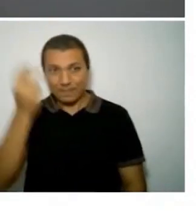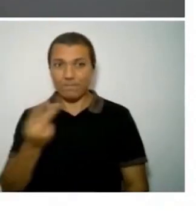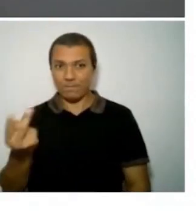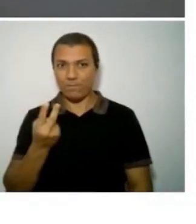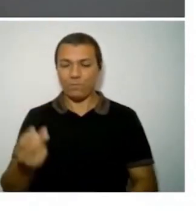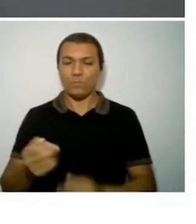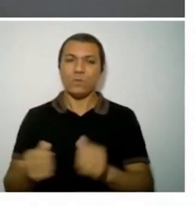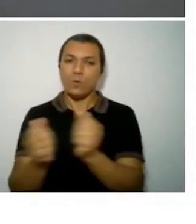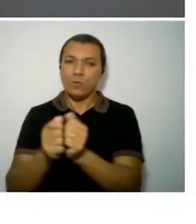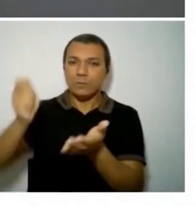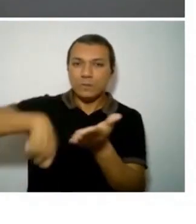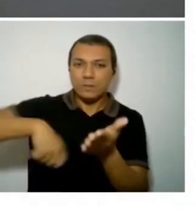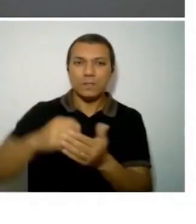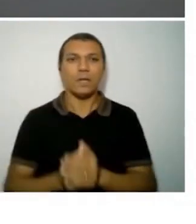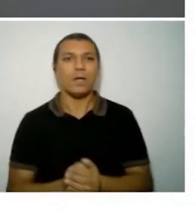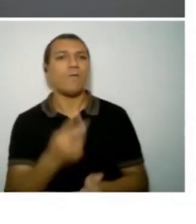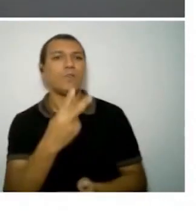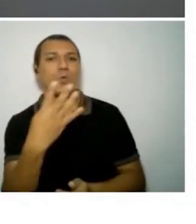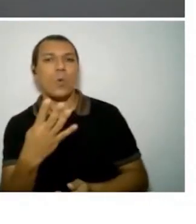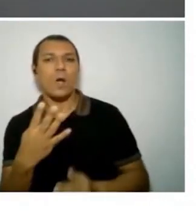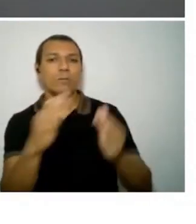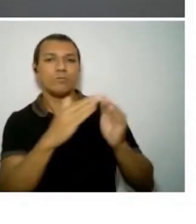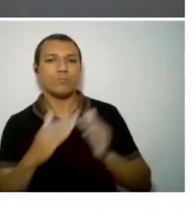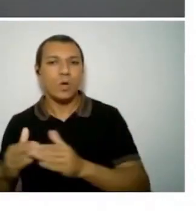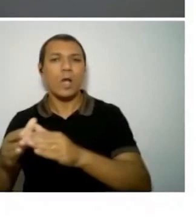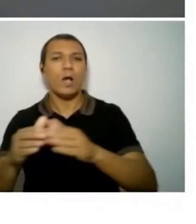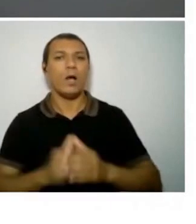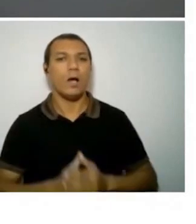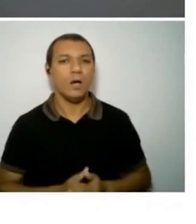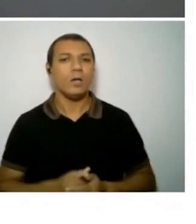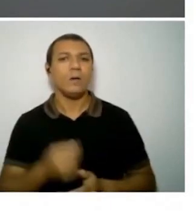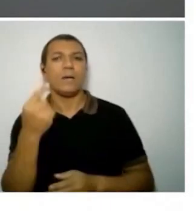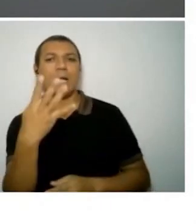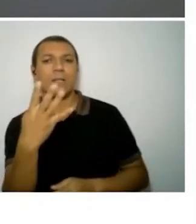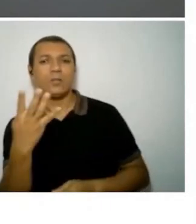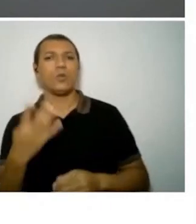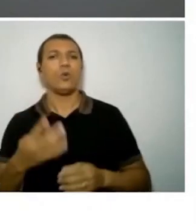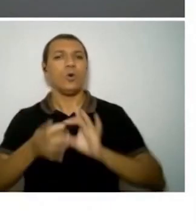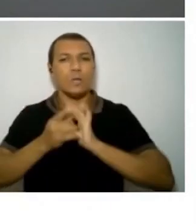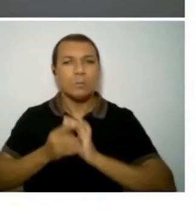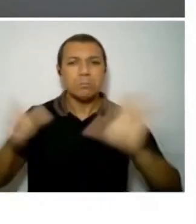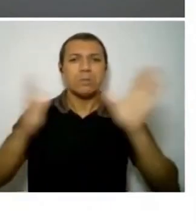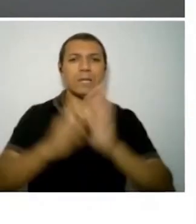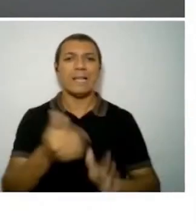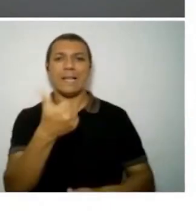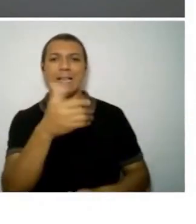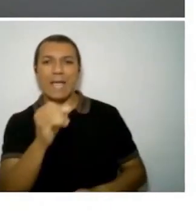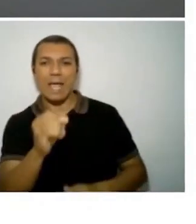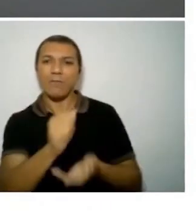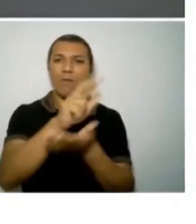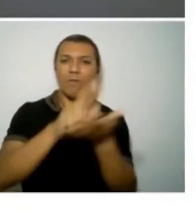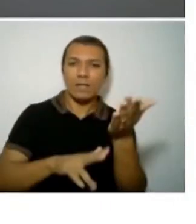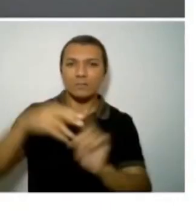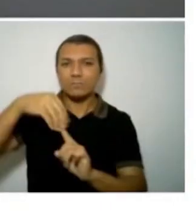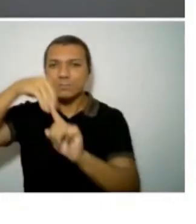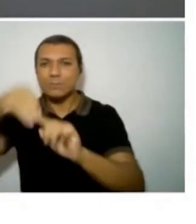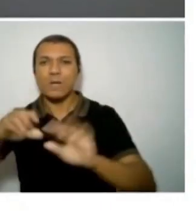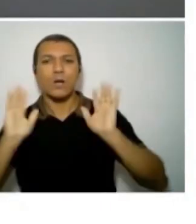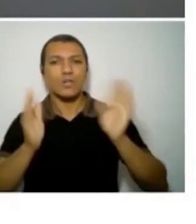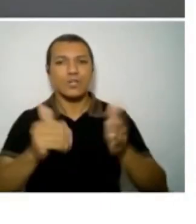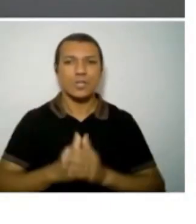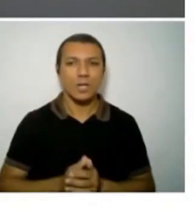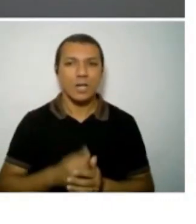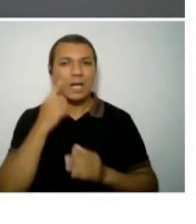disponibilizadas e com municípios aqui que estão relacionados já contemplados e tendas também com